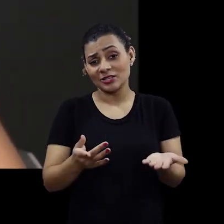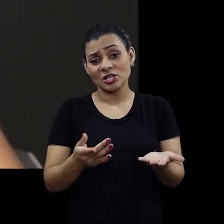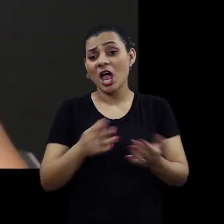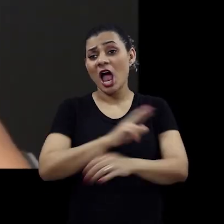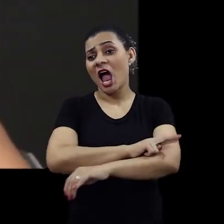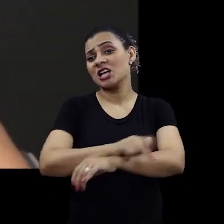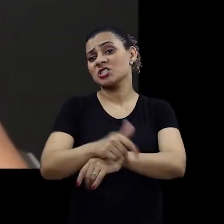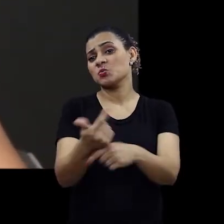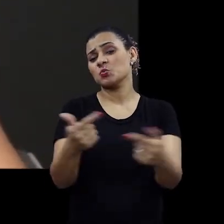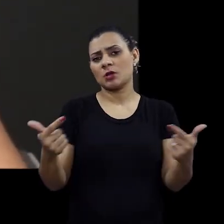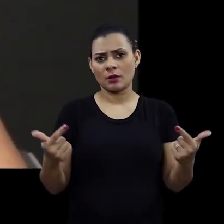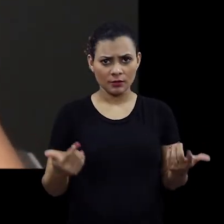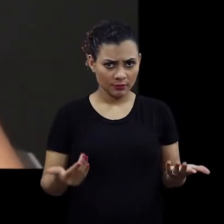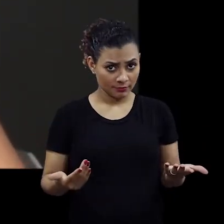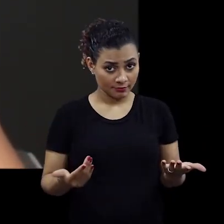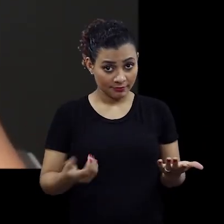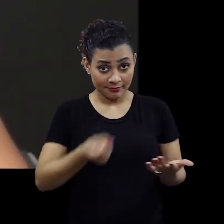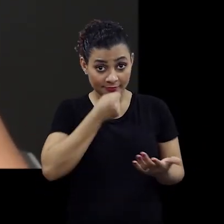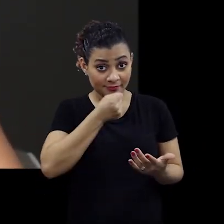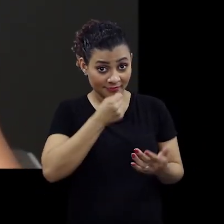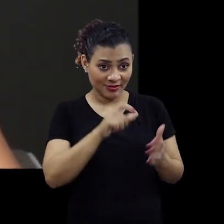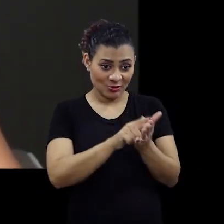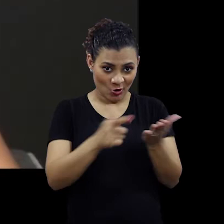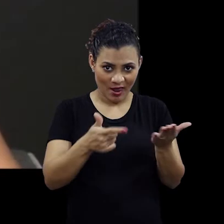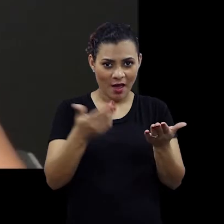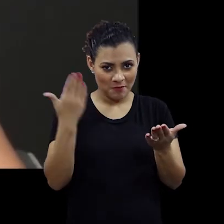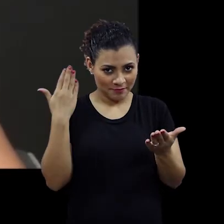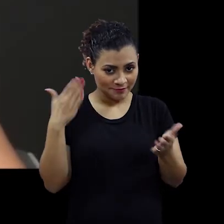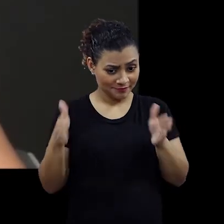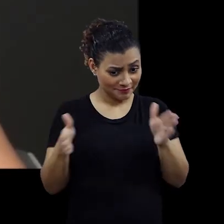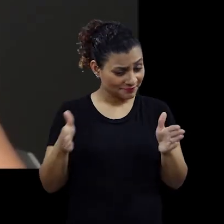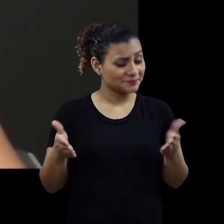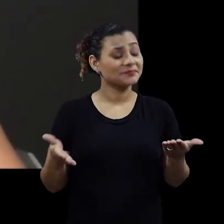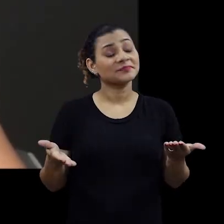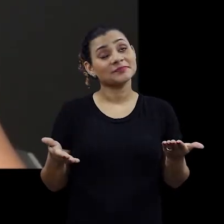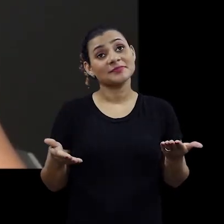se a gente vive numa democracia racial, não tem racismo. Então, a imprensa